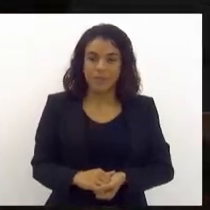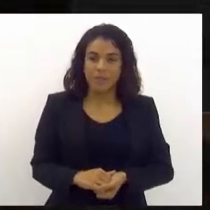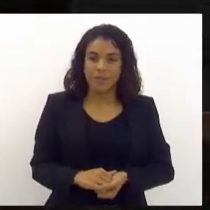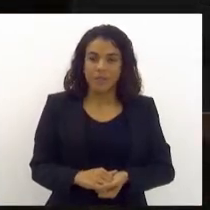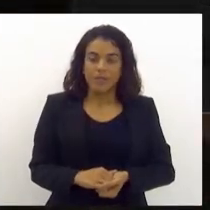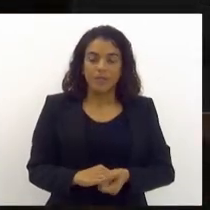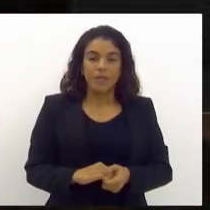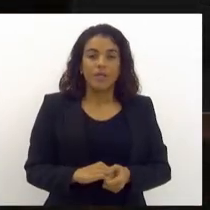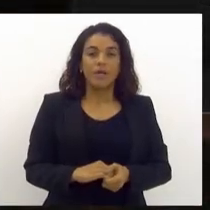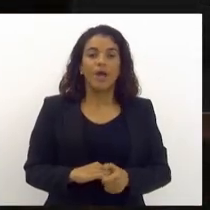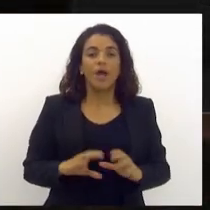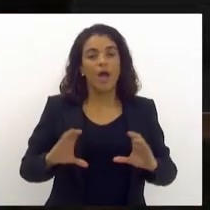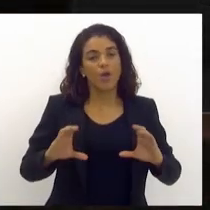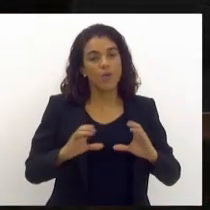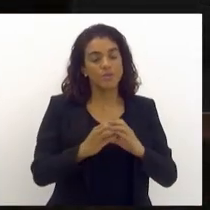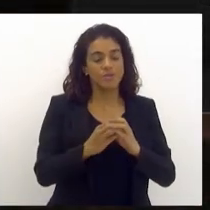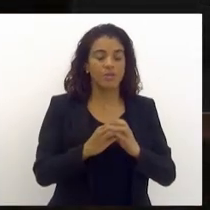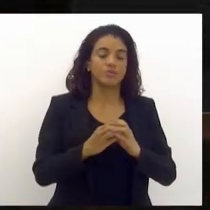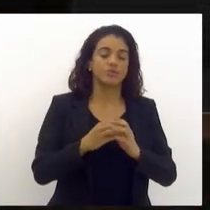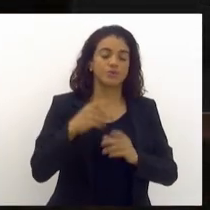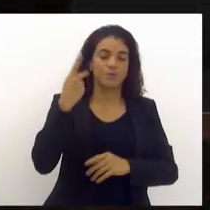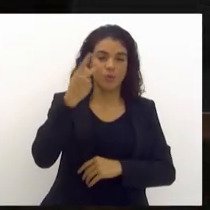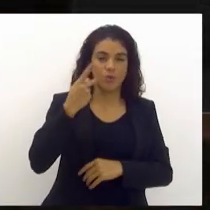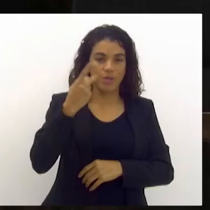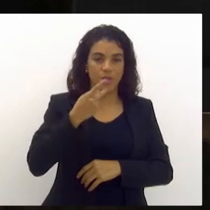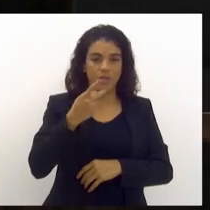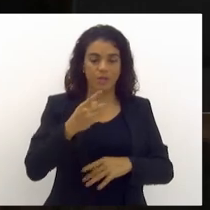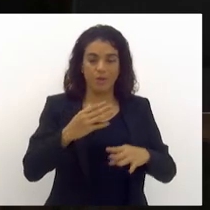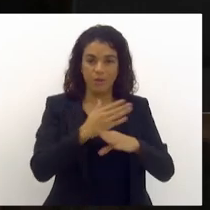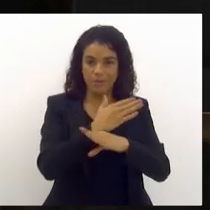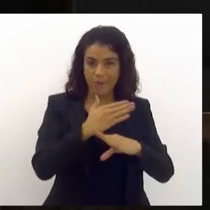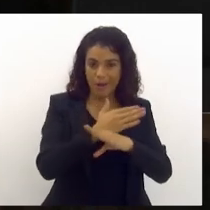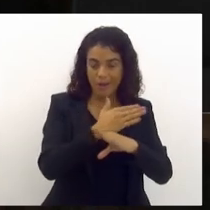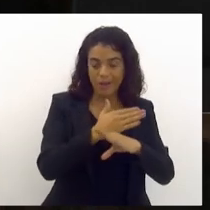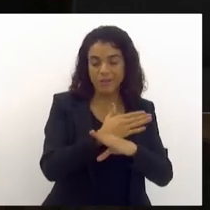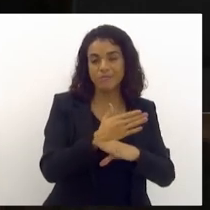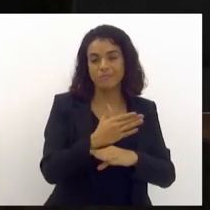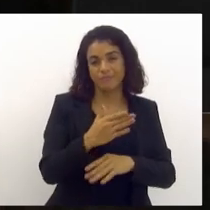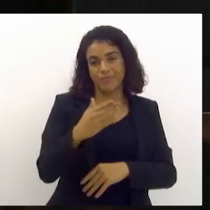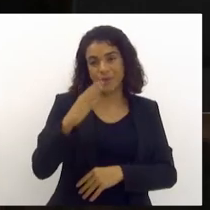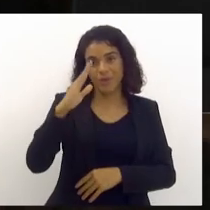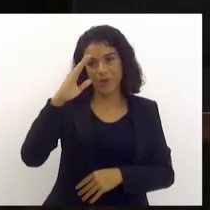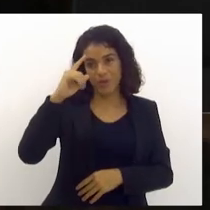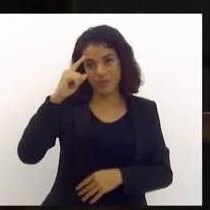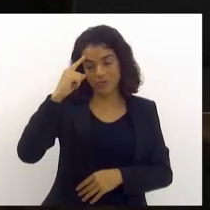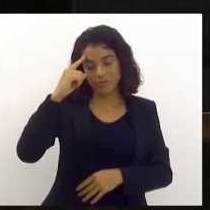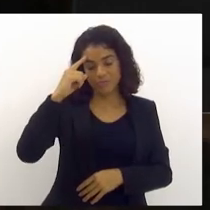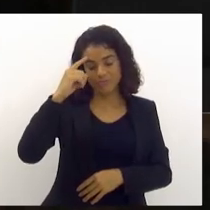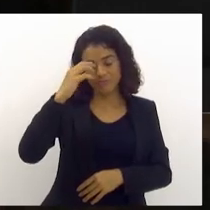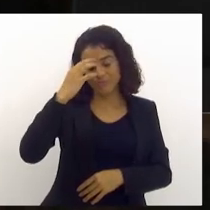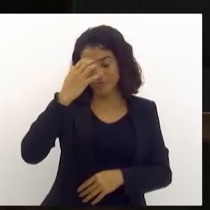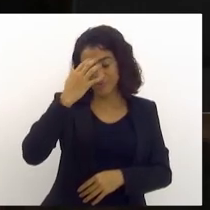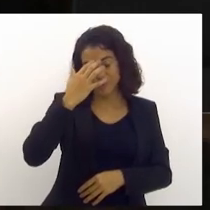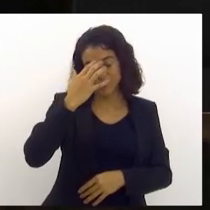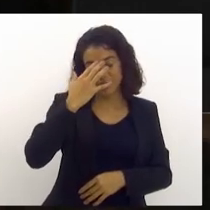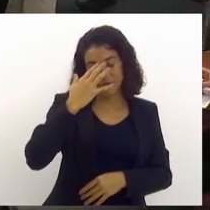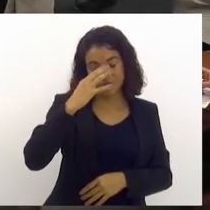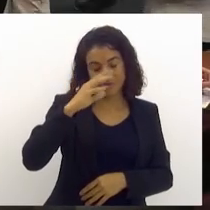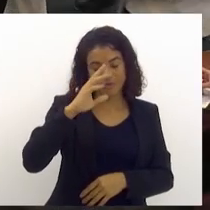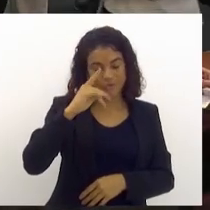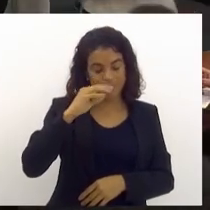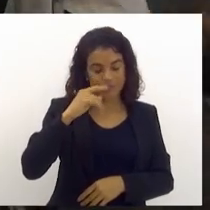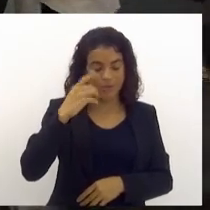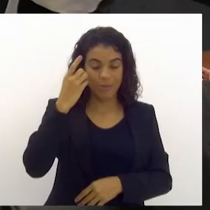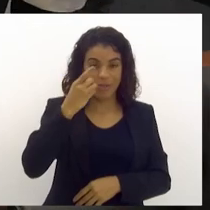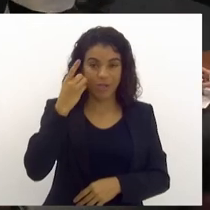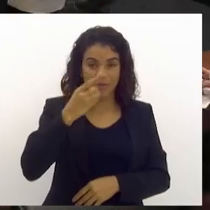Pela Comissão de Política Urbana, Habitação e Assuntos Fundiários, nosso cabeça de área, deputado Cláudio Caiado.